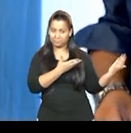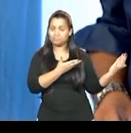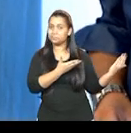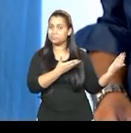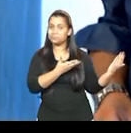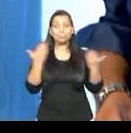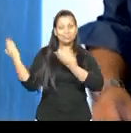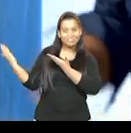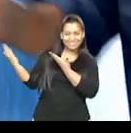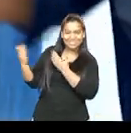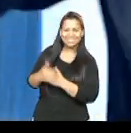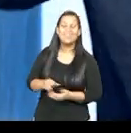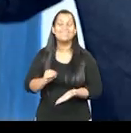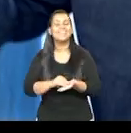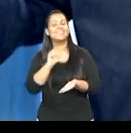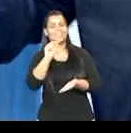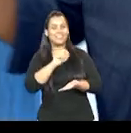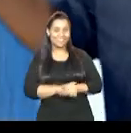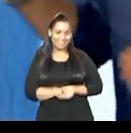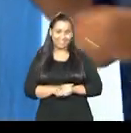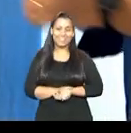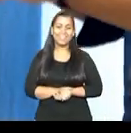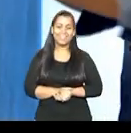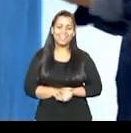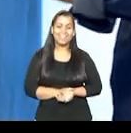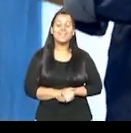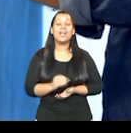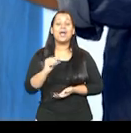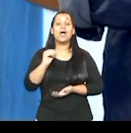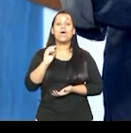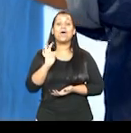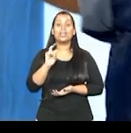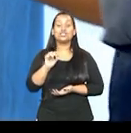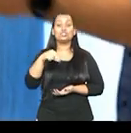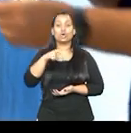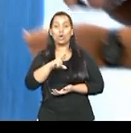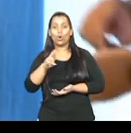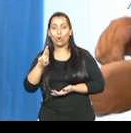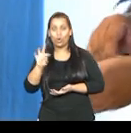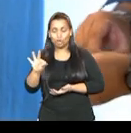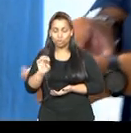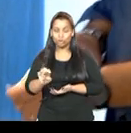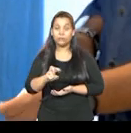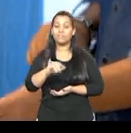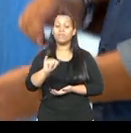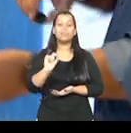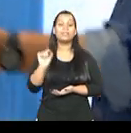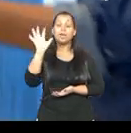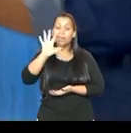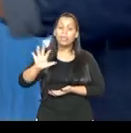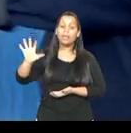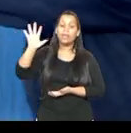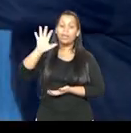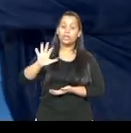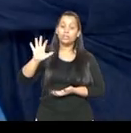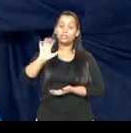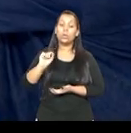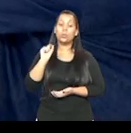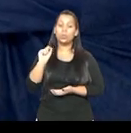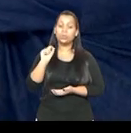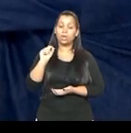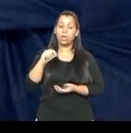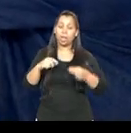Faltou o quê? Faltou entre o oeste e o norte. E aí, nós teremos a região